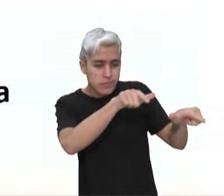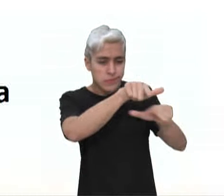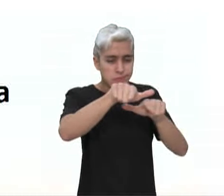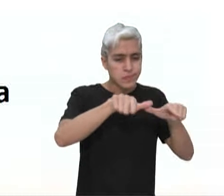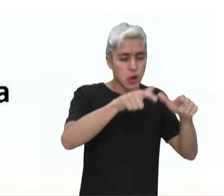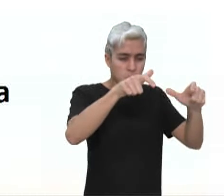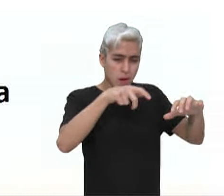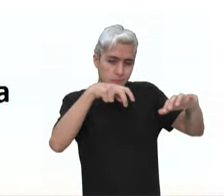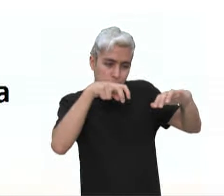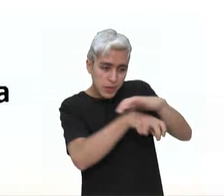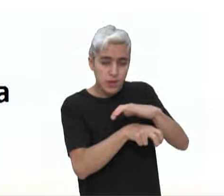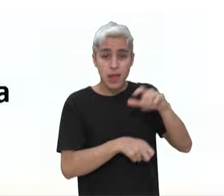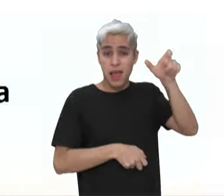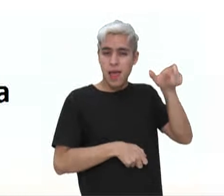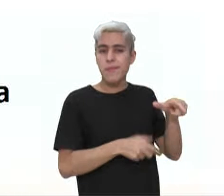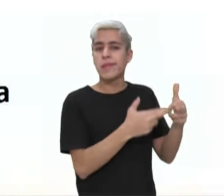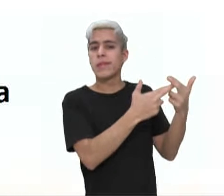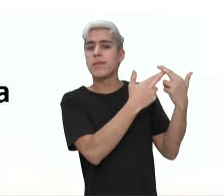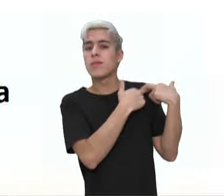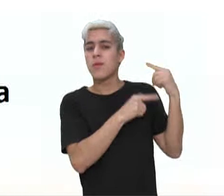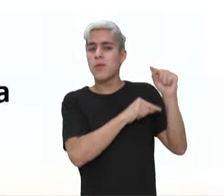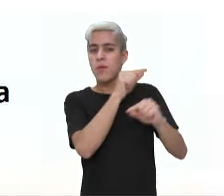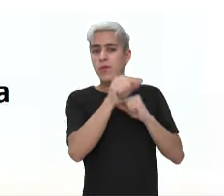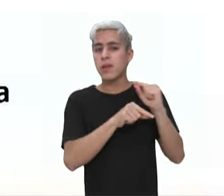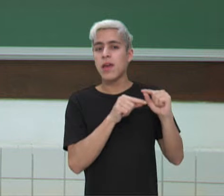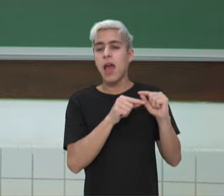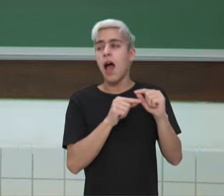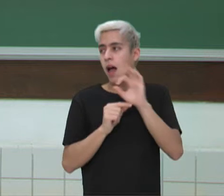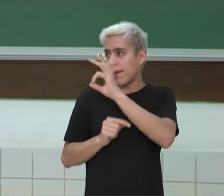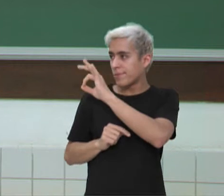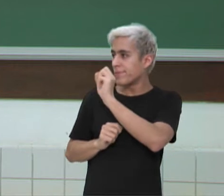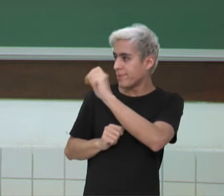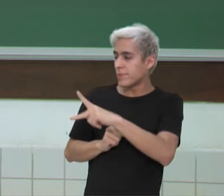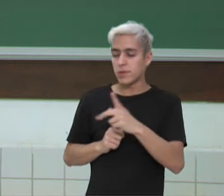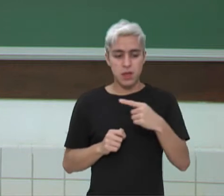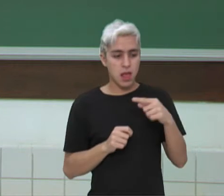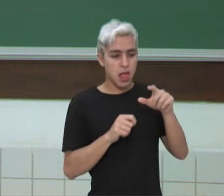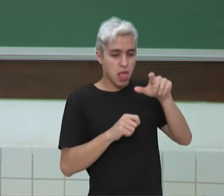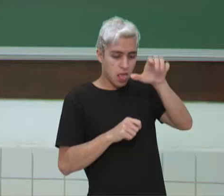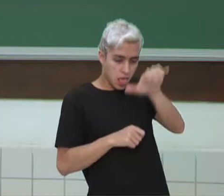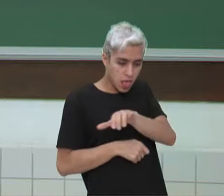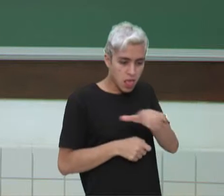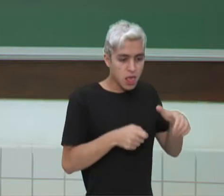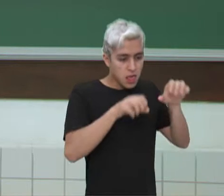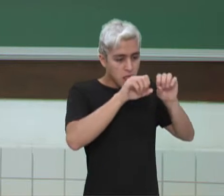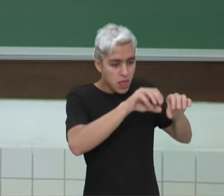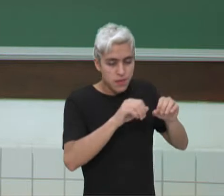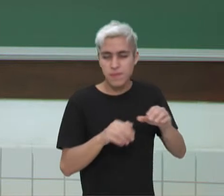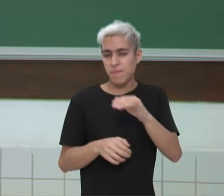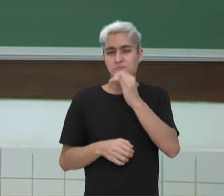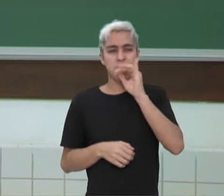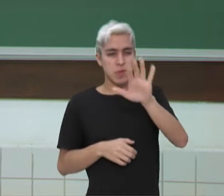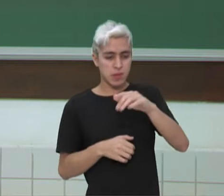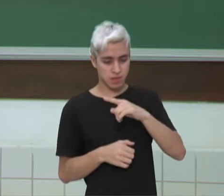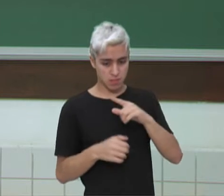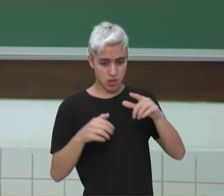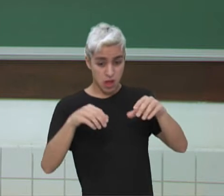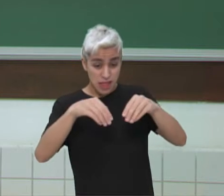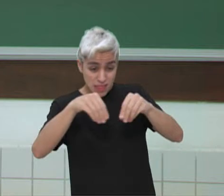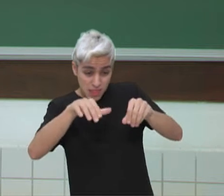troca, o colono se comprometia com a catequização desses índios. Então, eu tenho uma mina de prata ou de ouro